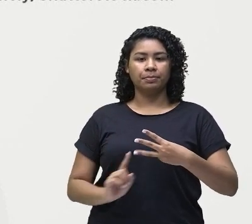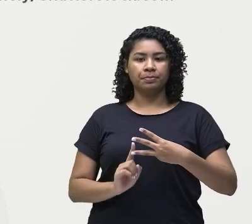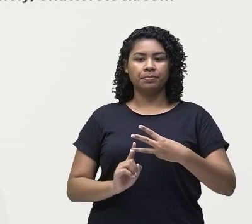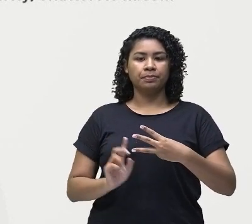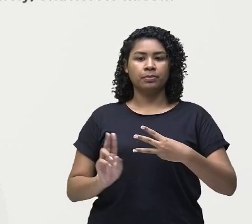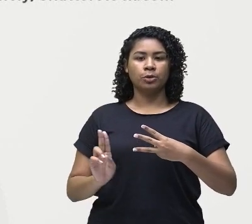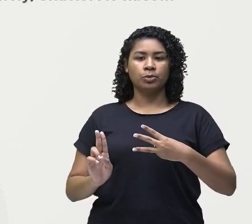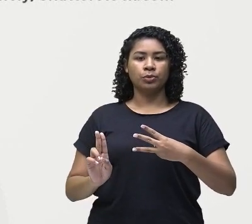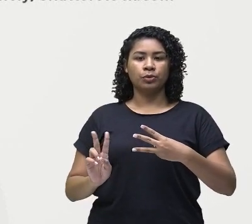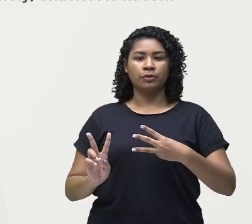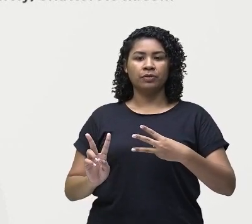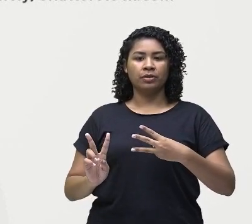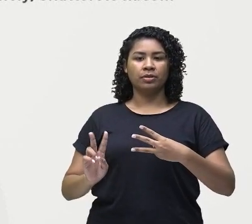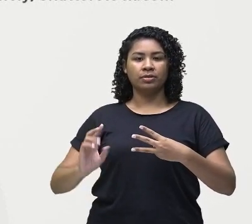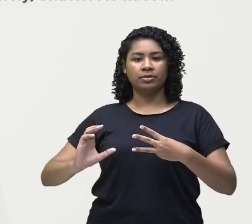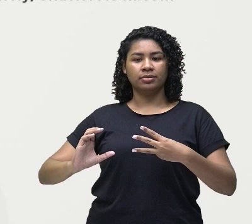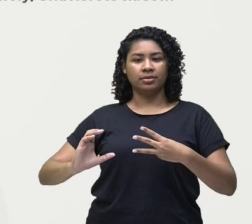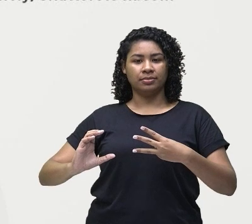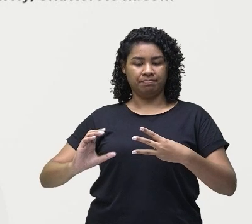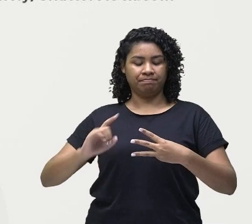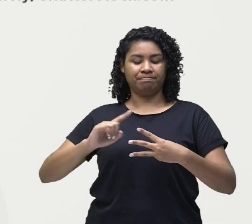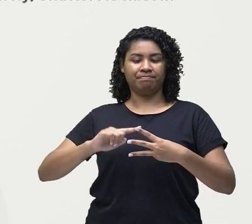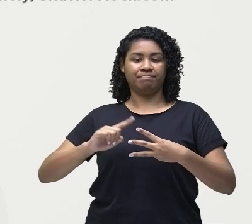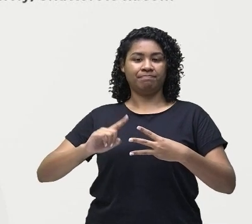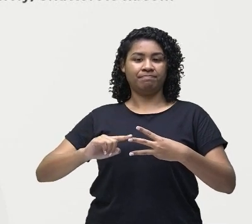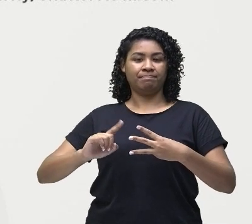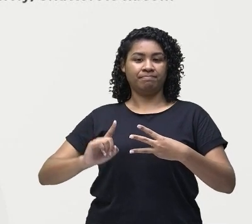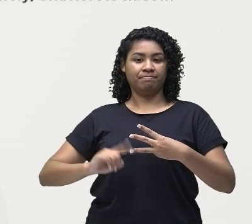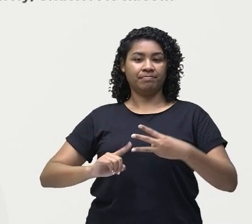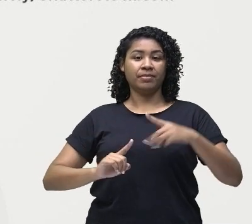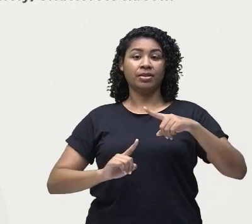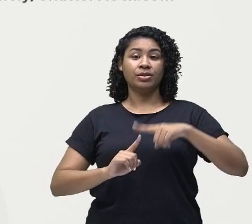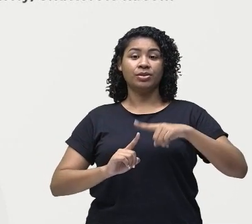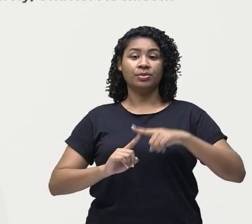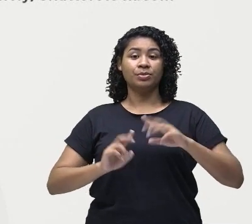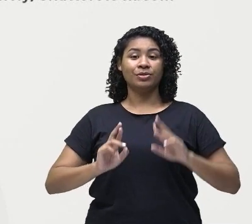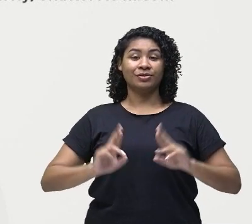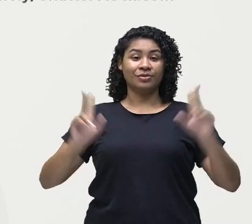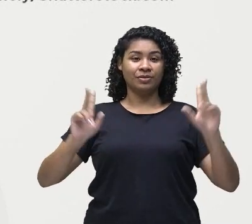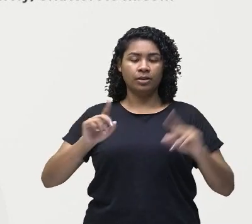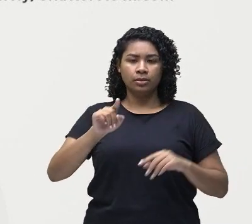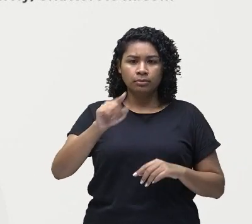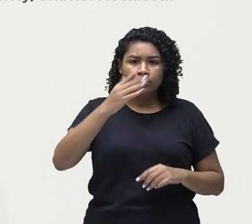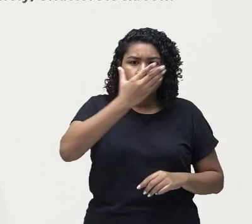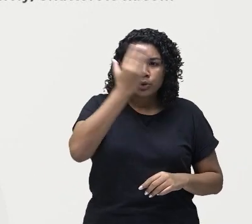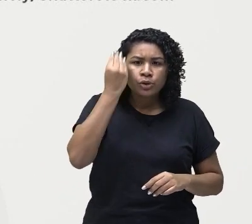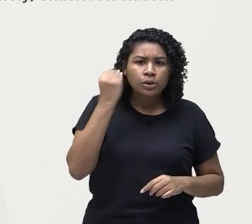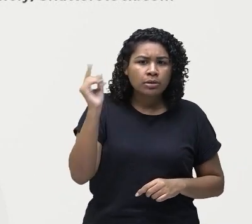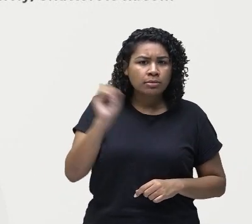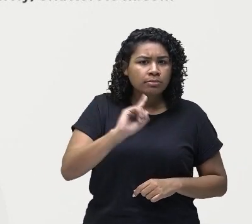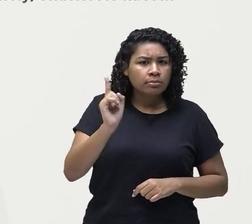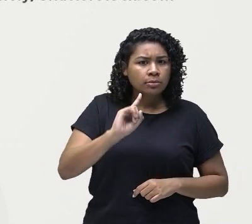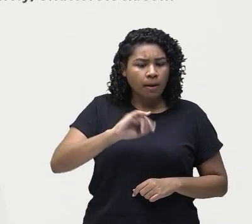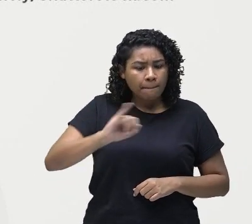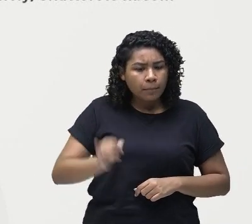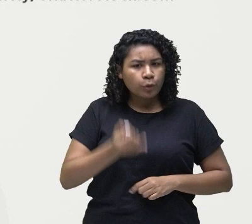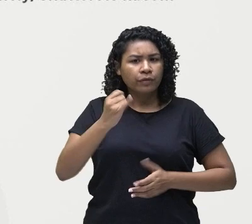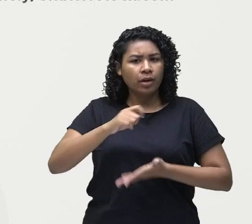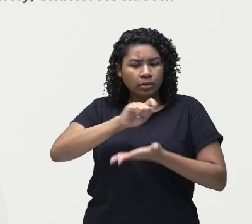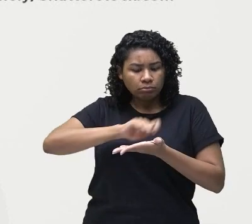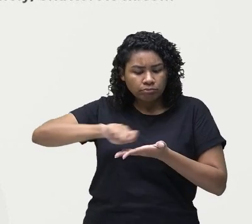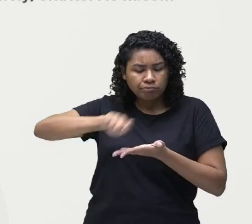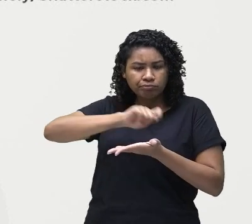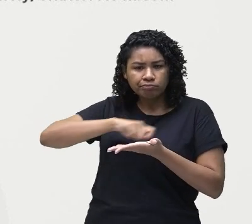UVA, UVB e UVC. Não esqueçam. Anotem para não esquecer.